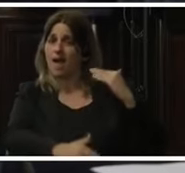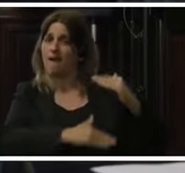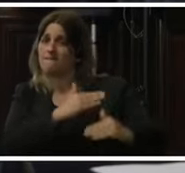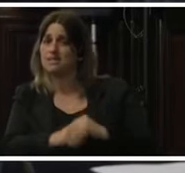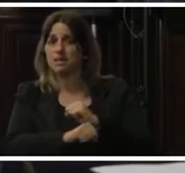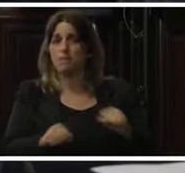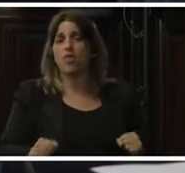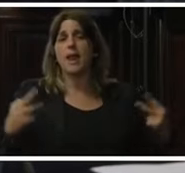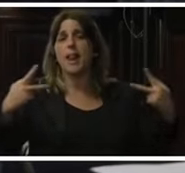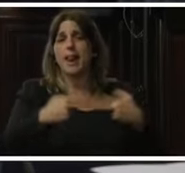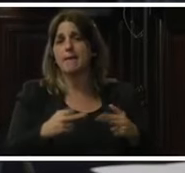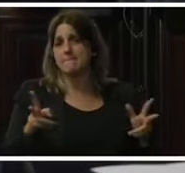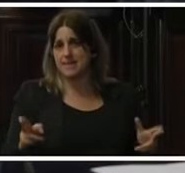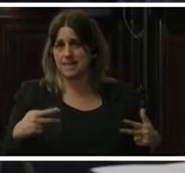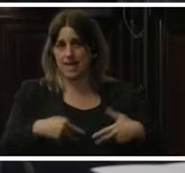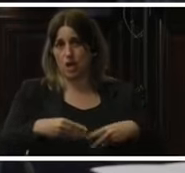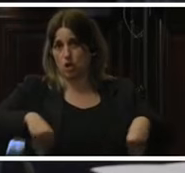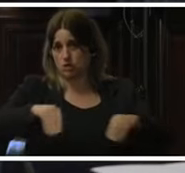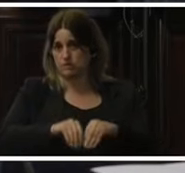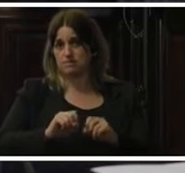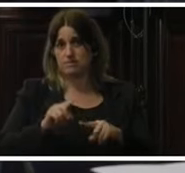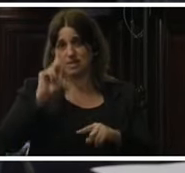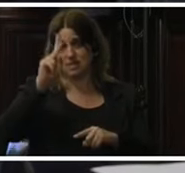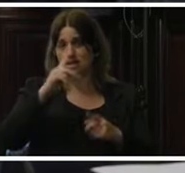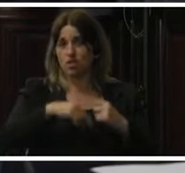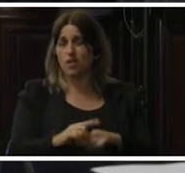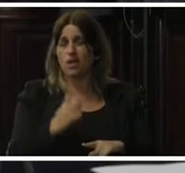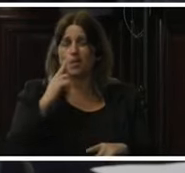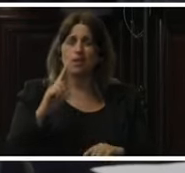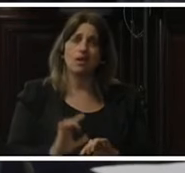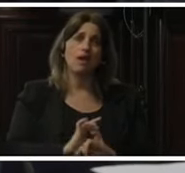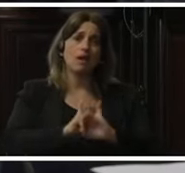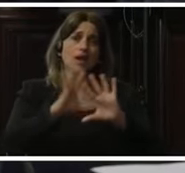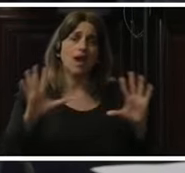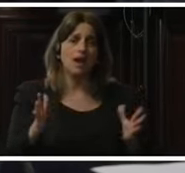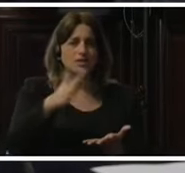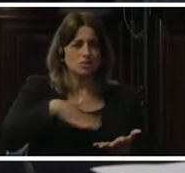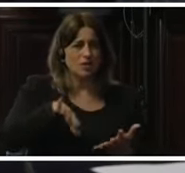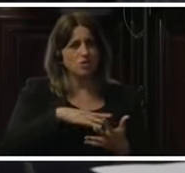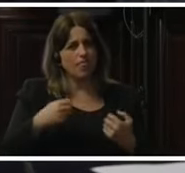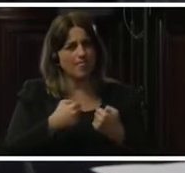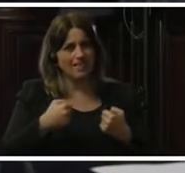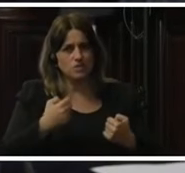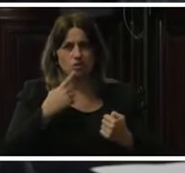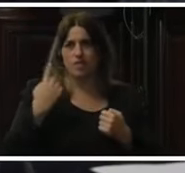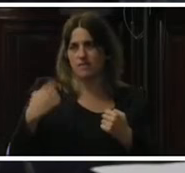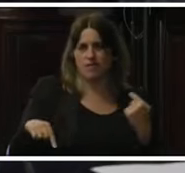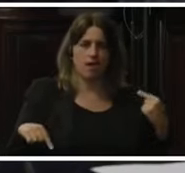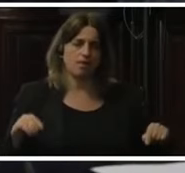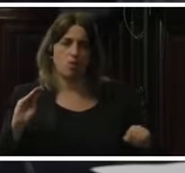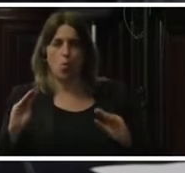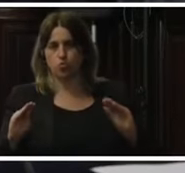no centro sul do país onde há um evidente cenário de tensão étnica exposta em execuções extra-judiciais lideranças indígenas